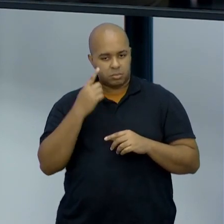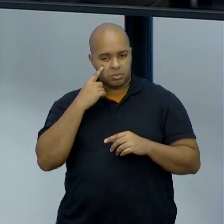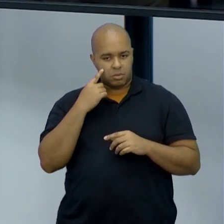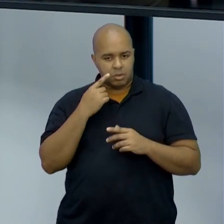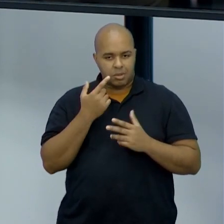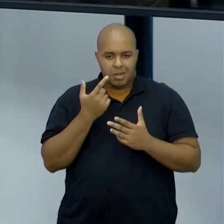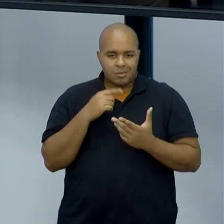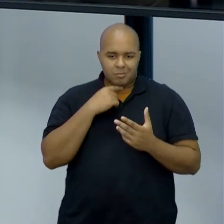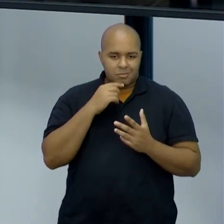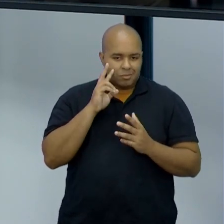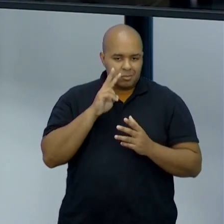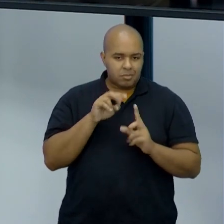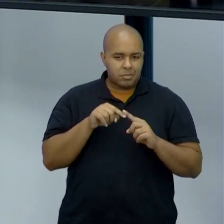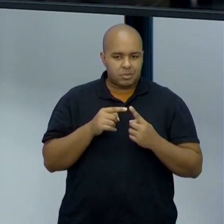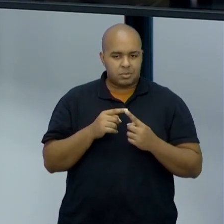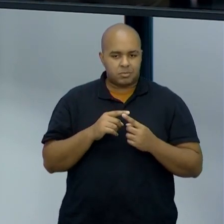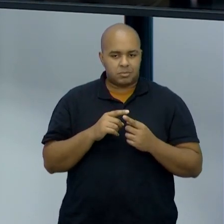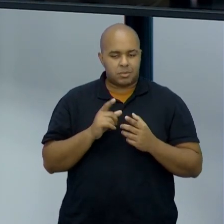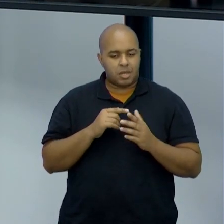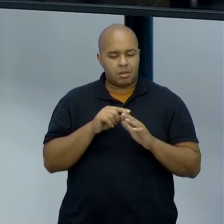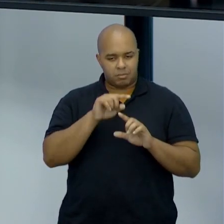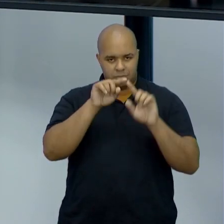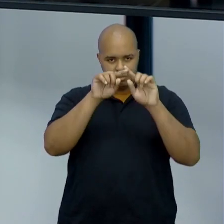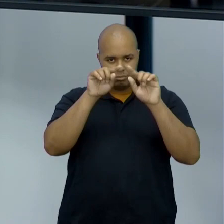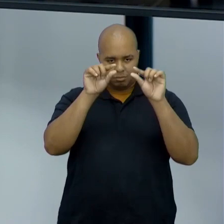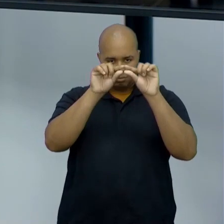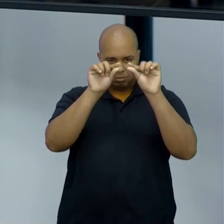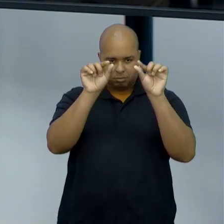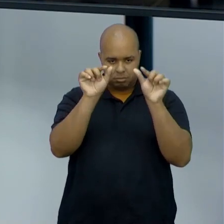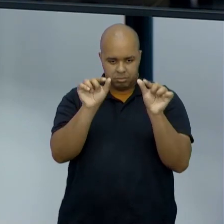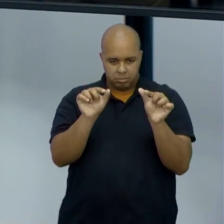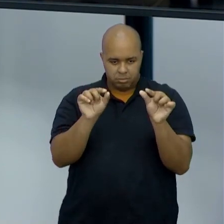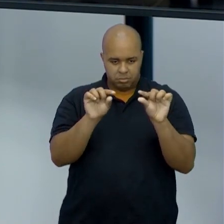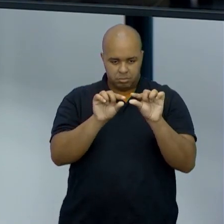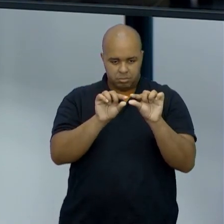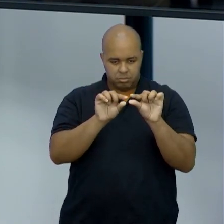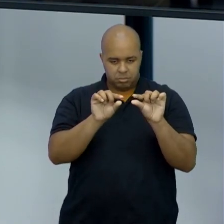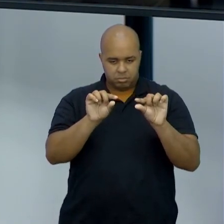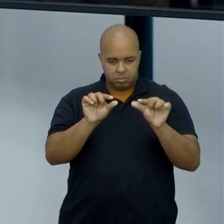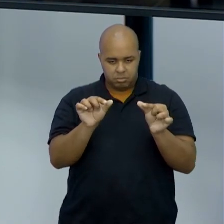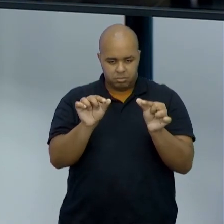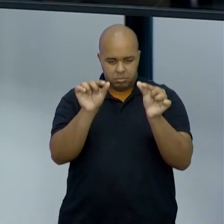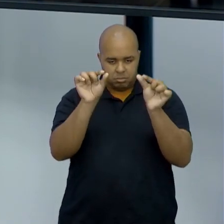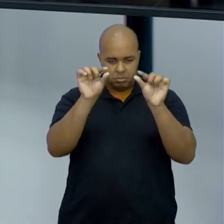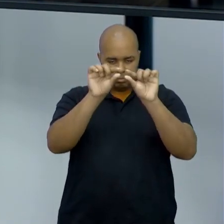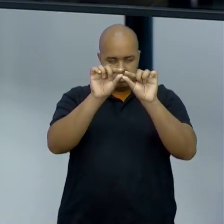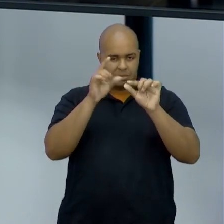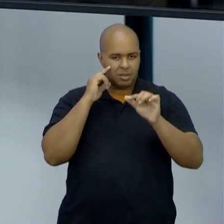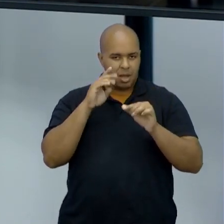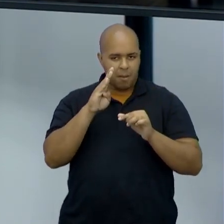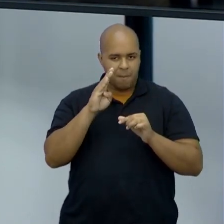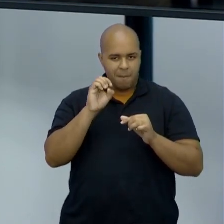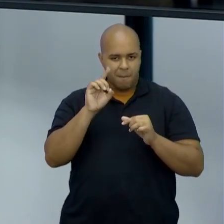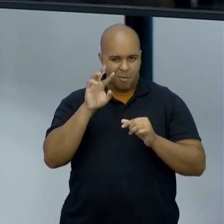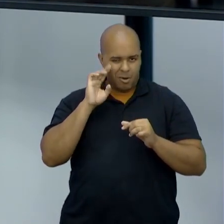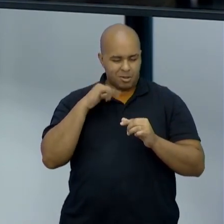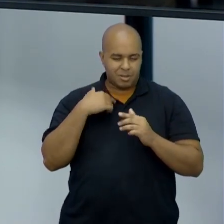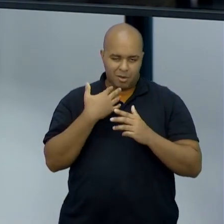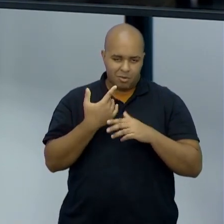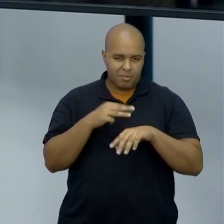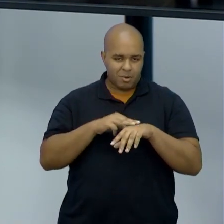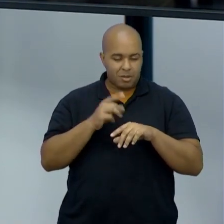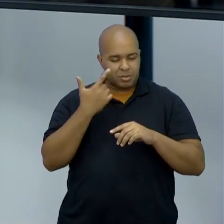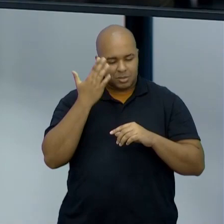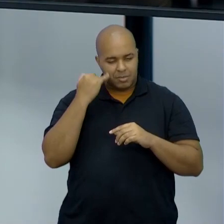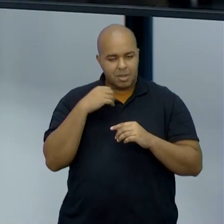para a carta, não vai dar para observar, mas a bordinha dela está relacionada à cor da parte de trás, para você não ficar precisando virar a carta toda vez que